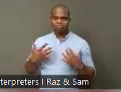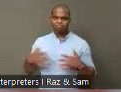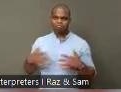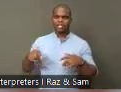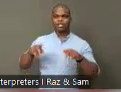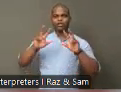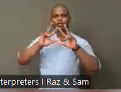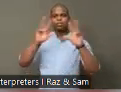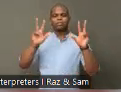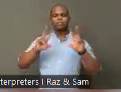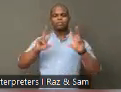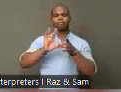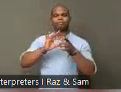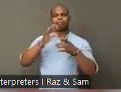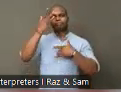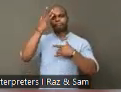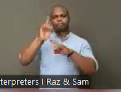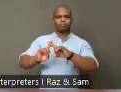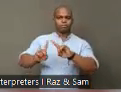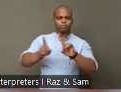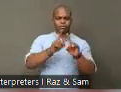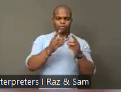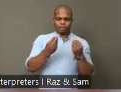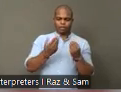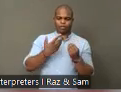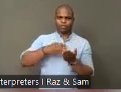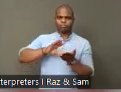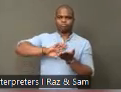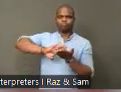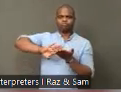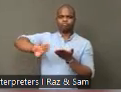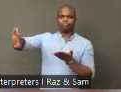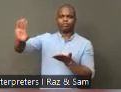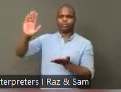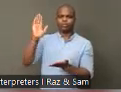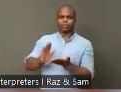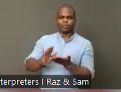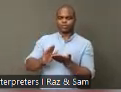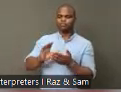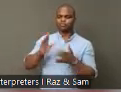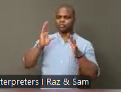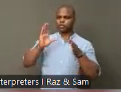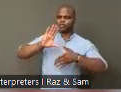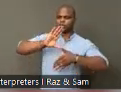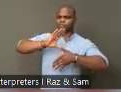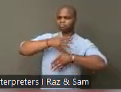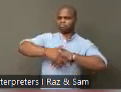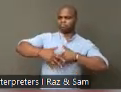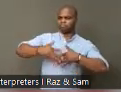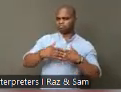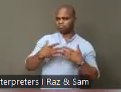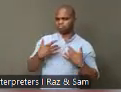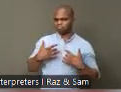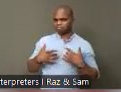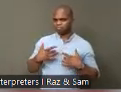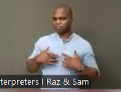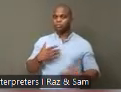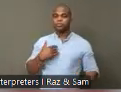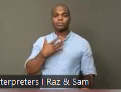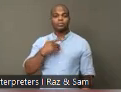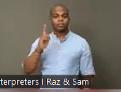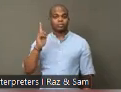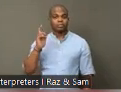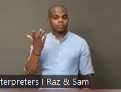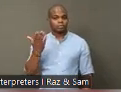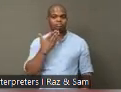transmissíveis na região das Américas. Eu quero iniciar por agradecer à OPAS pela ajuda dada à